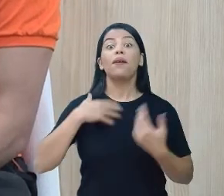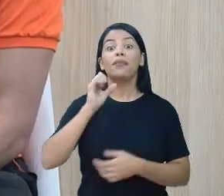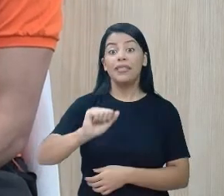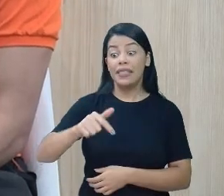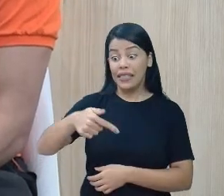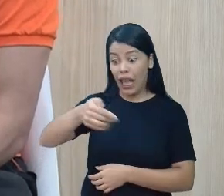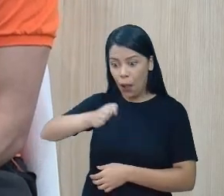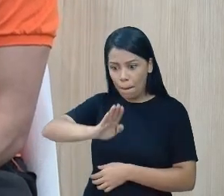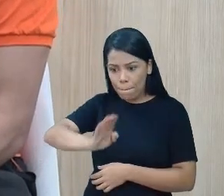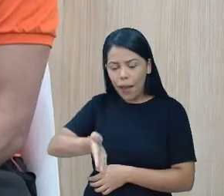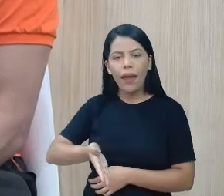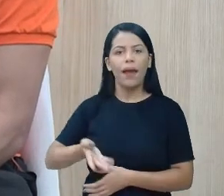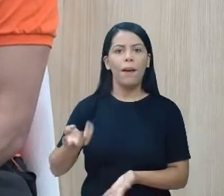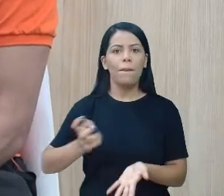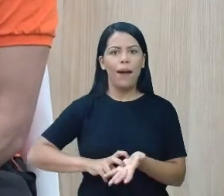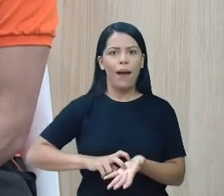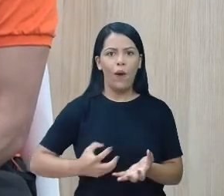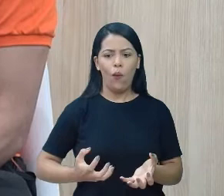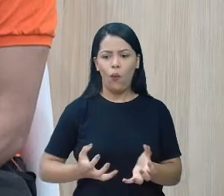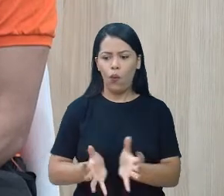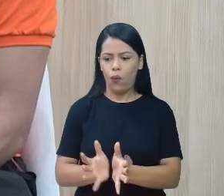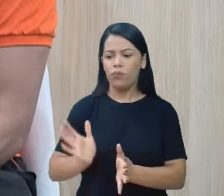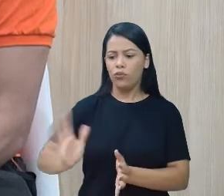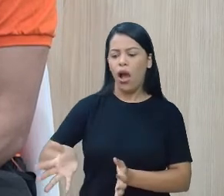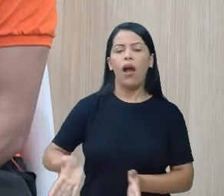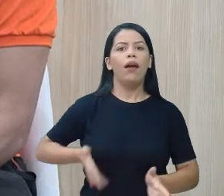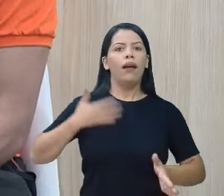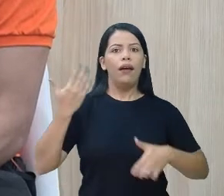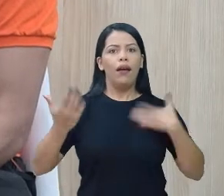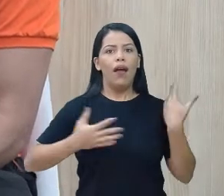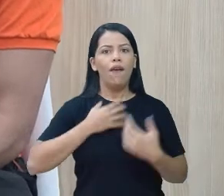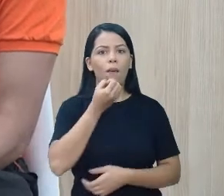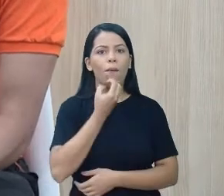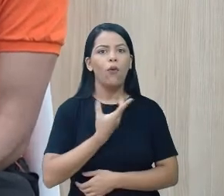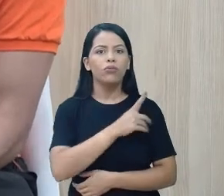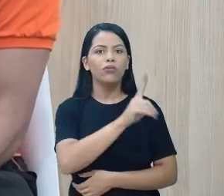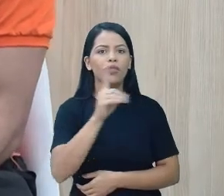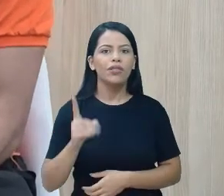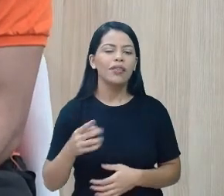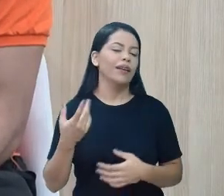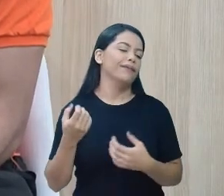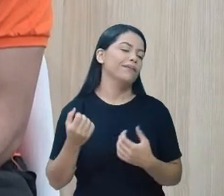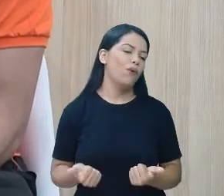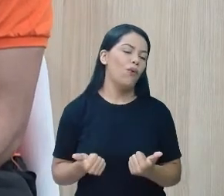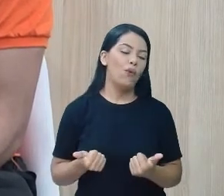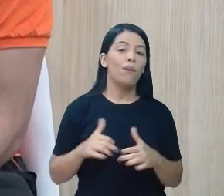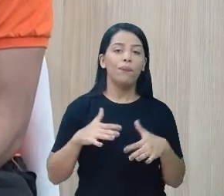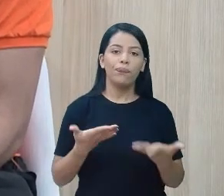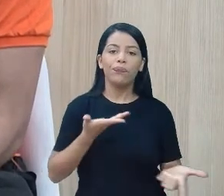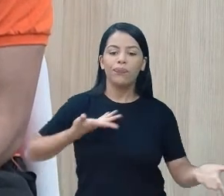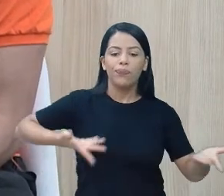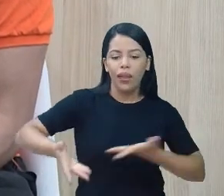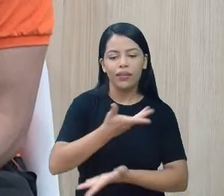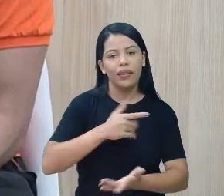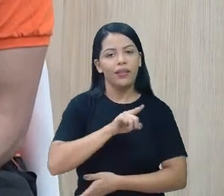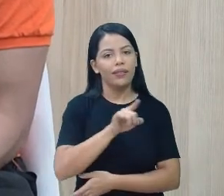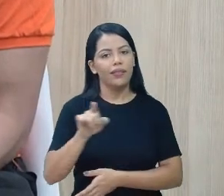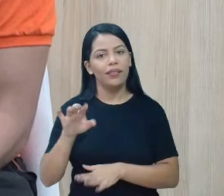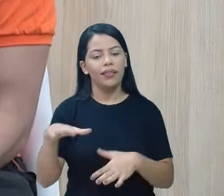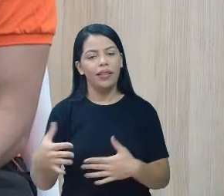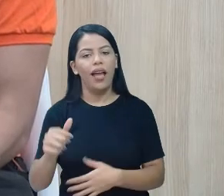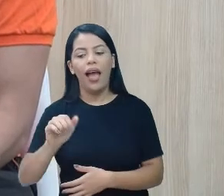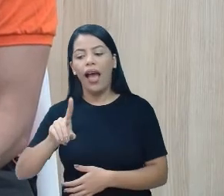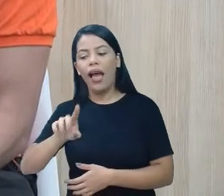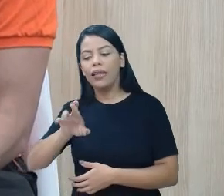7h30 da manhã, o pessoal já está aqui dando bom dia. Isso é muito bom, a interação de vocês. A Adriane